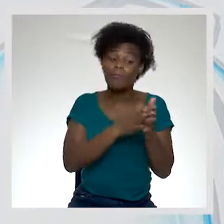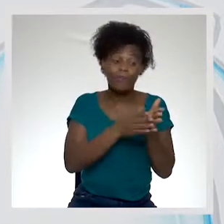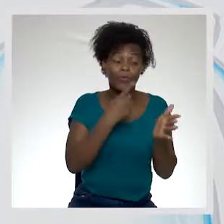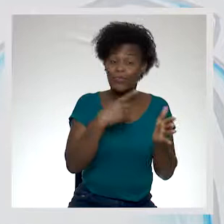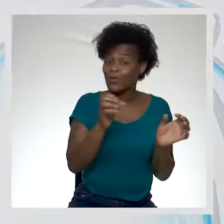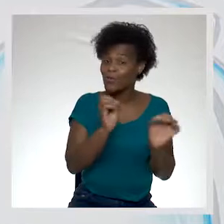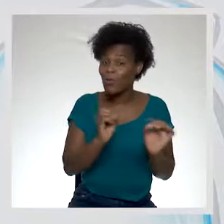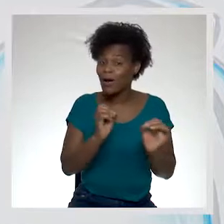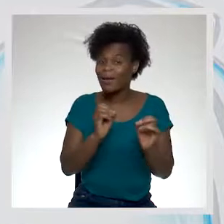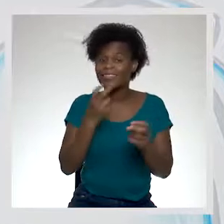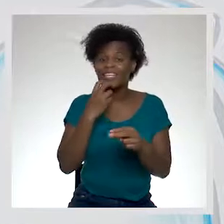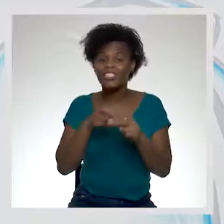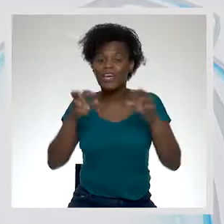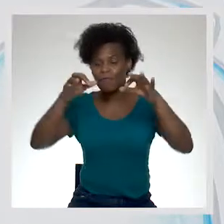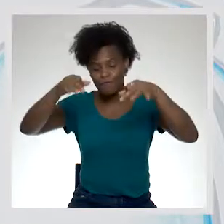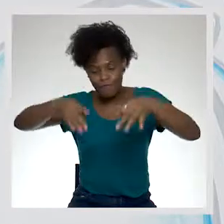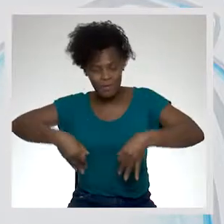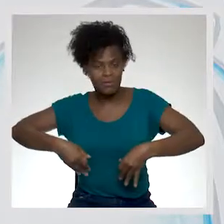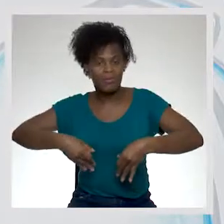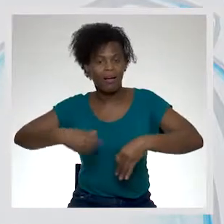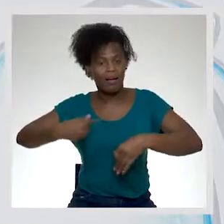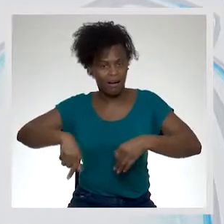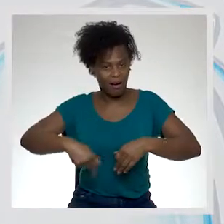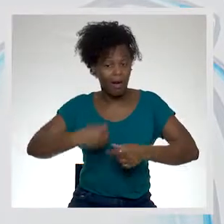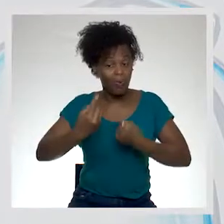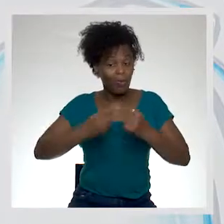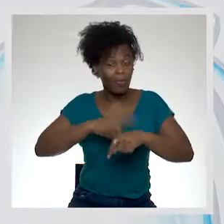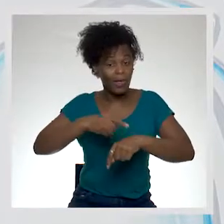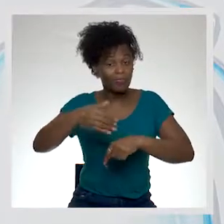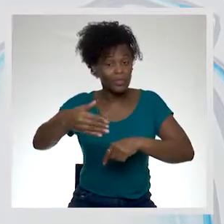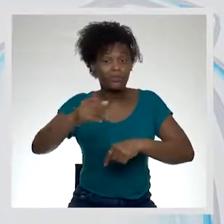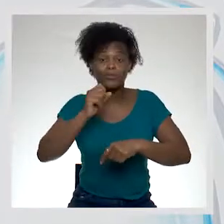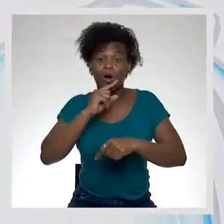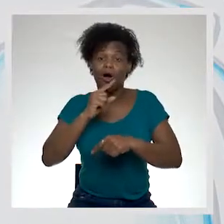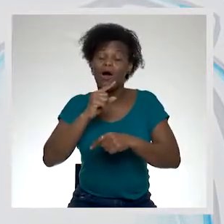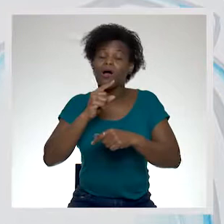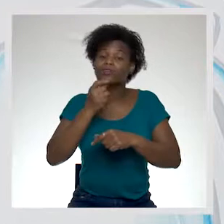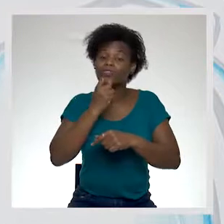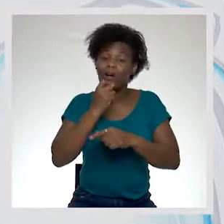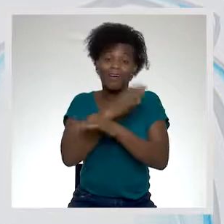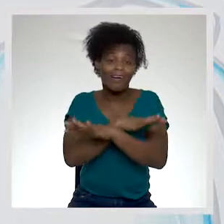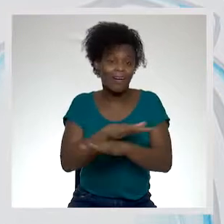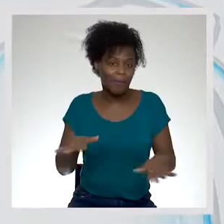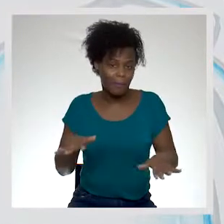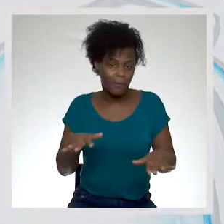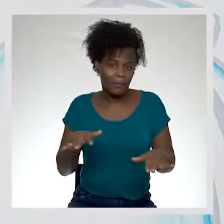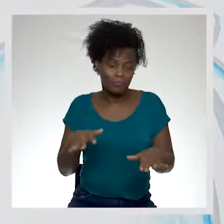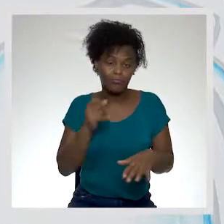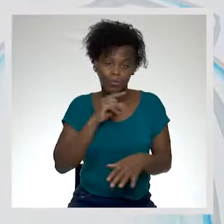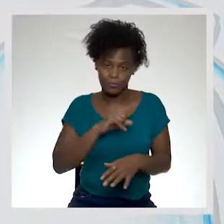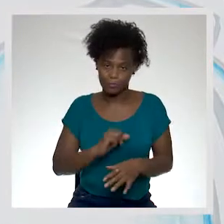São energias que não renovam. A um determinado período de tempo pode sofrer um esgotamento, pode